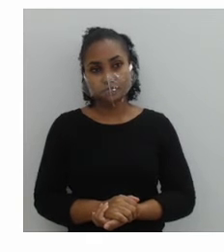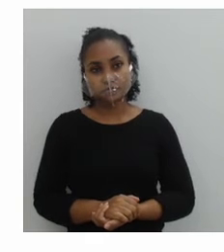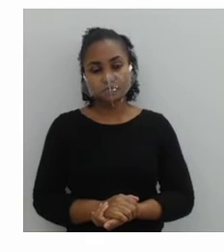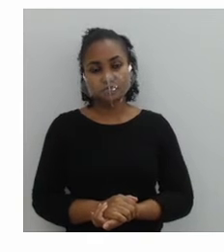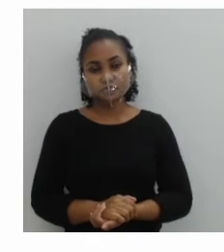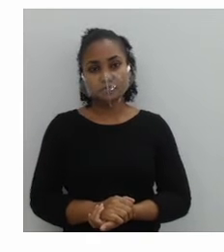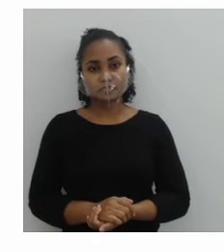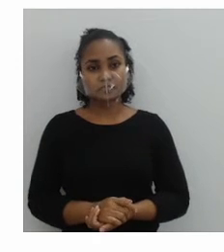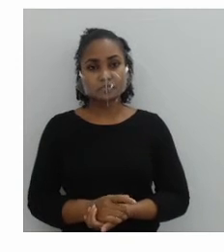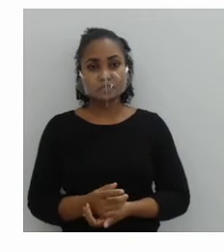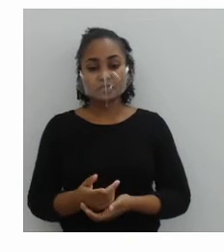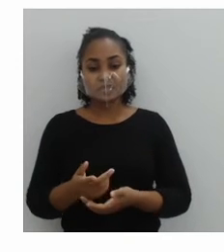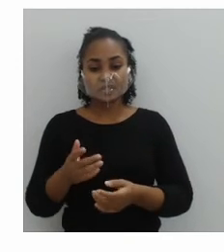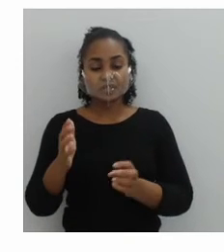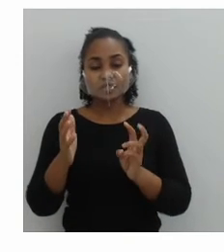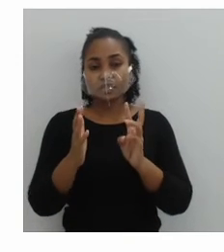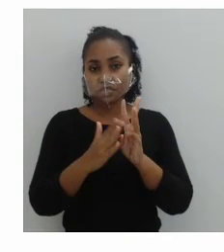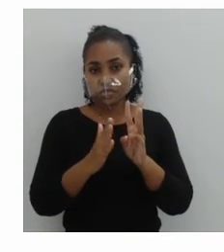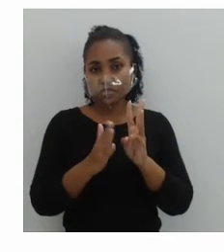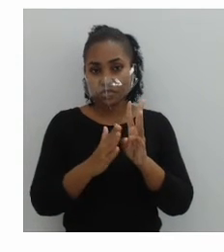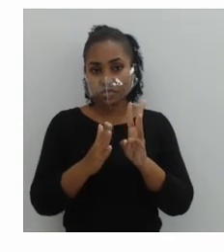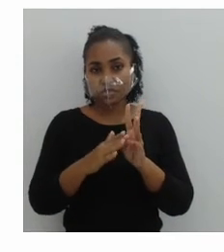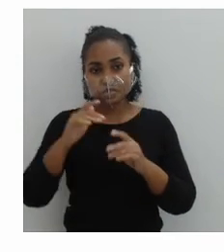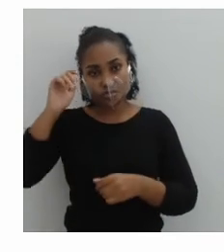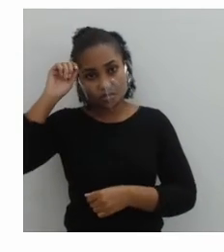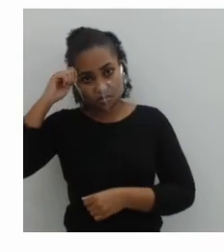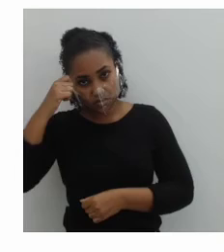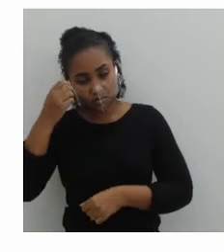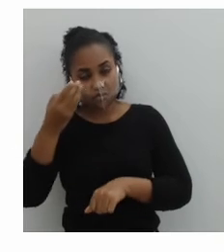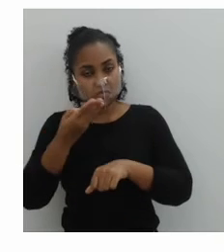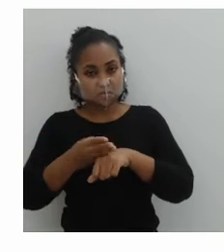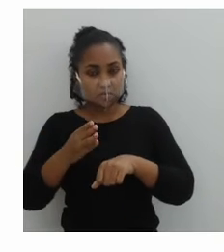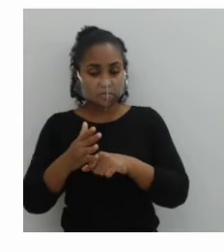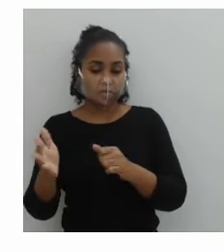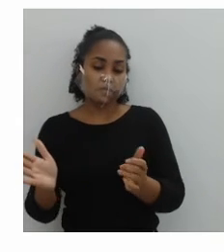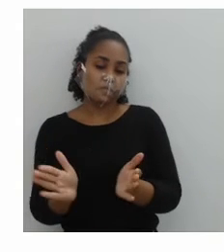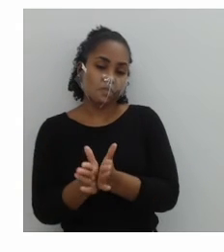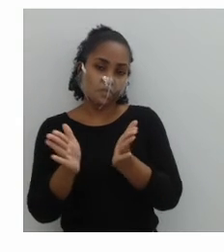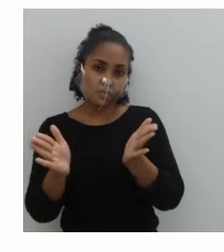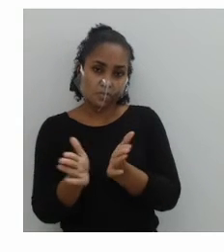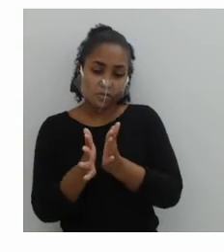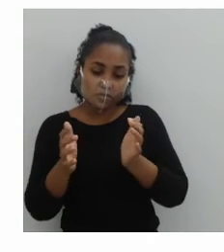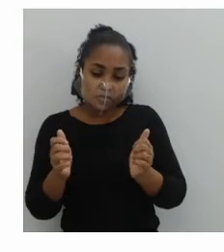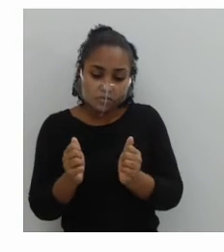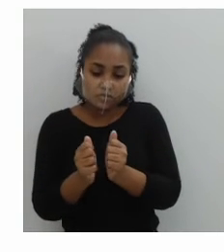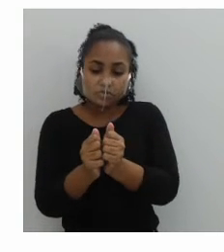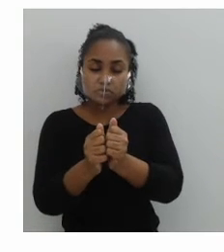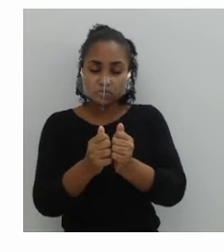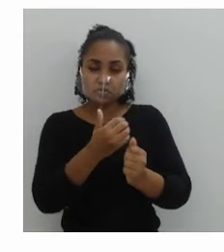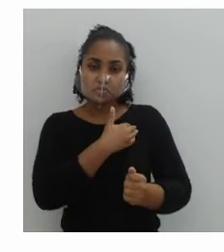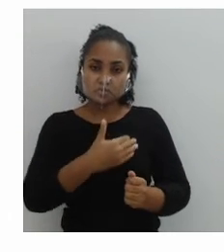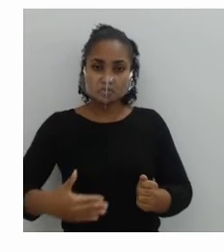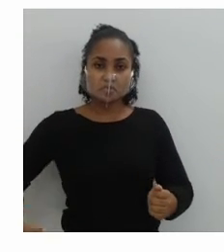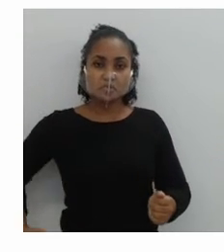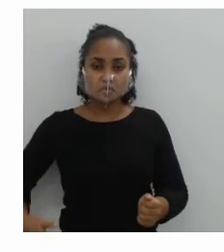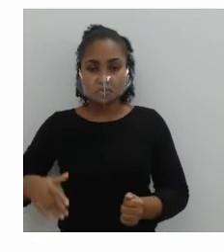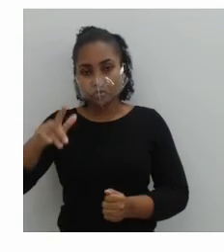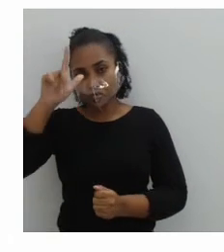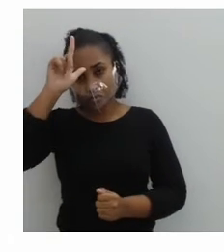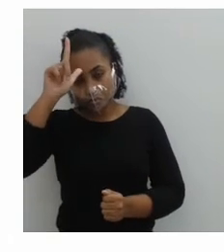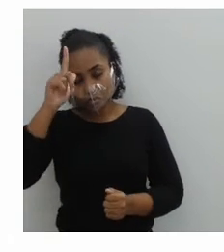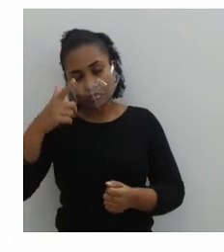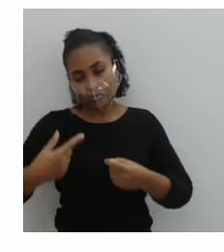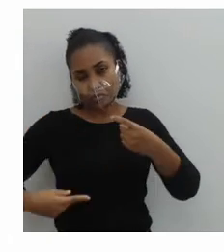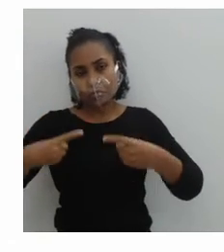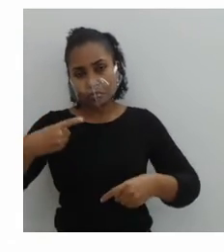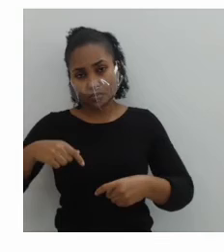de um grande número de indígenas, negros, brancos e pobres, junto com o governador, junto com os líderes